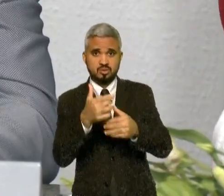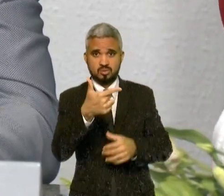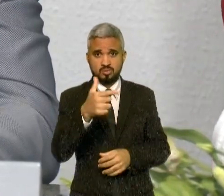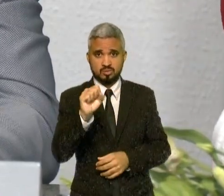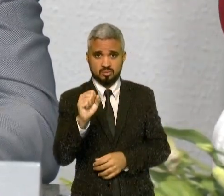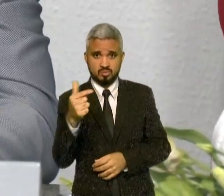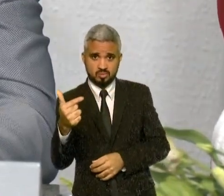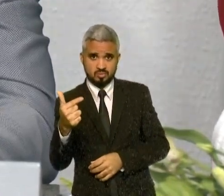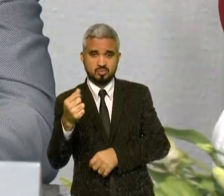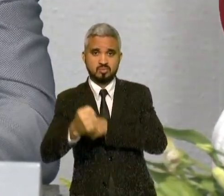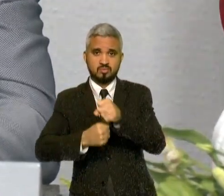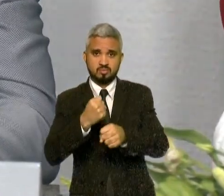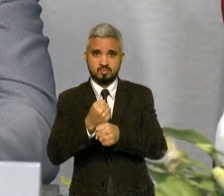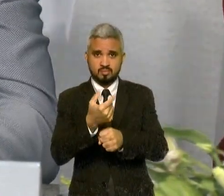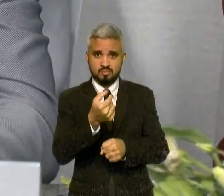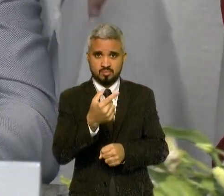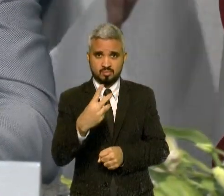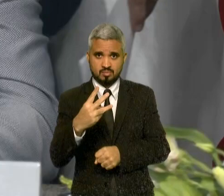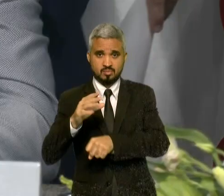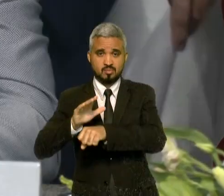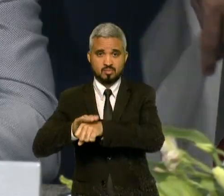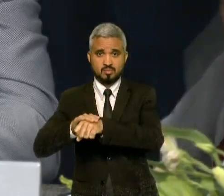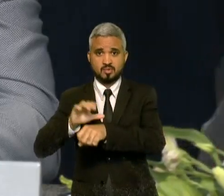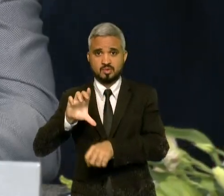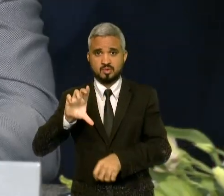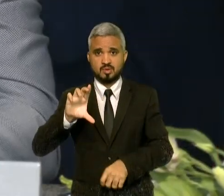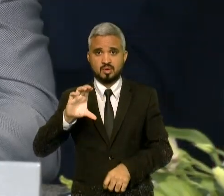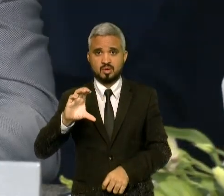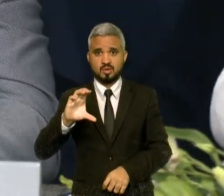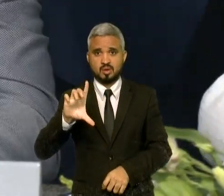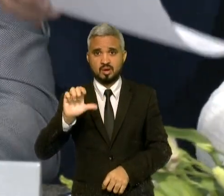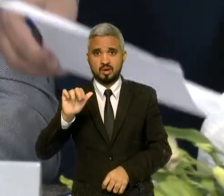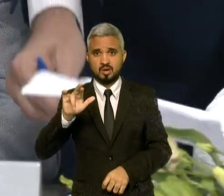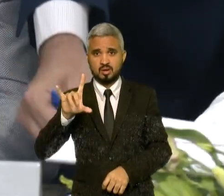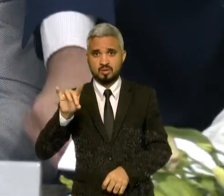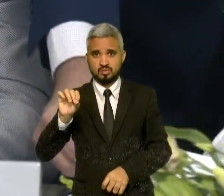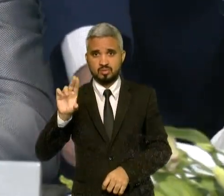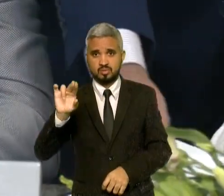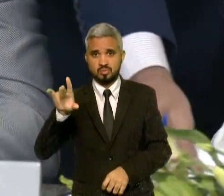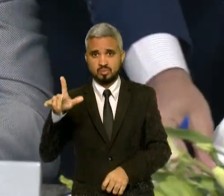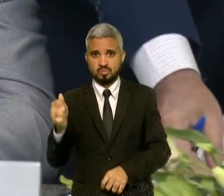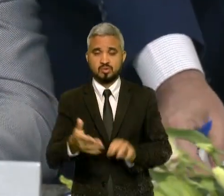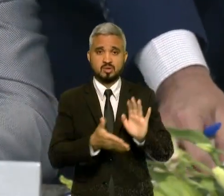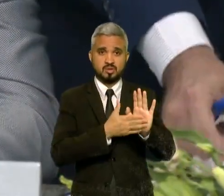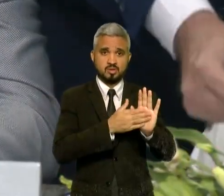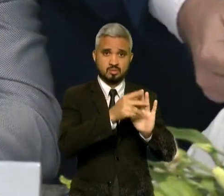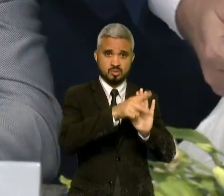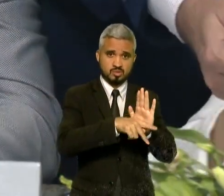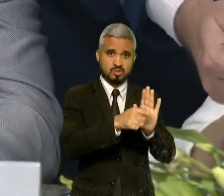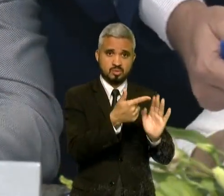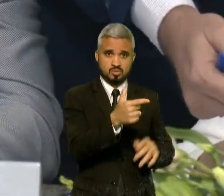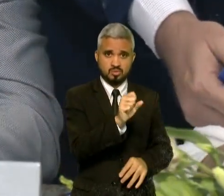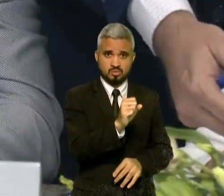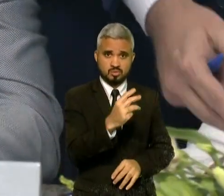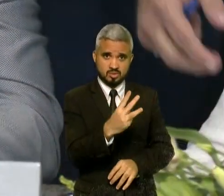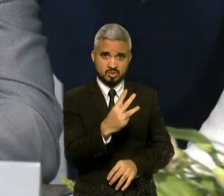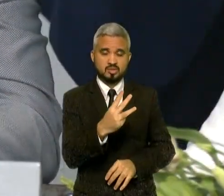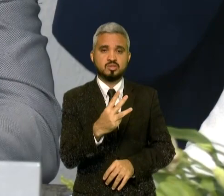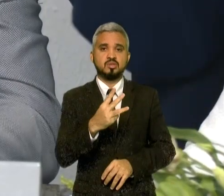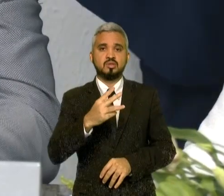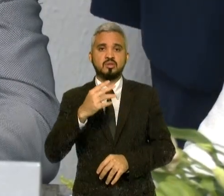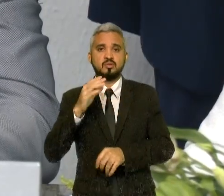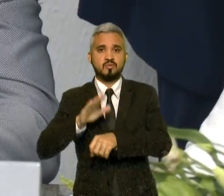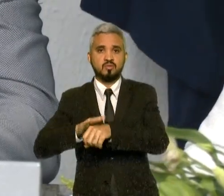278/282/2023, deste ano, de autoria do deputado Cláudio Cunha. Projeto de lei de número 283/2023, de autoria do deputado Carlos